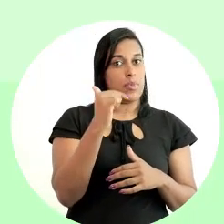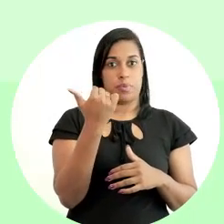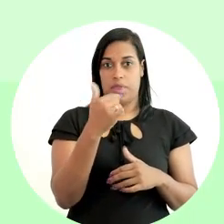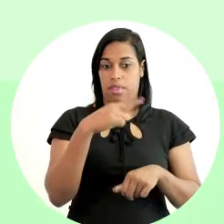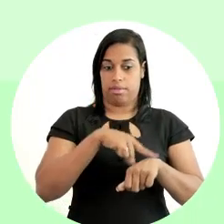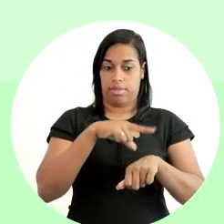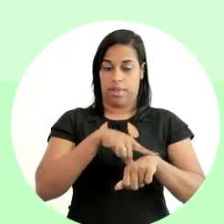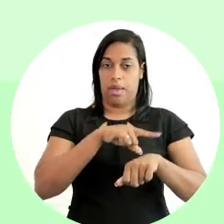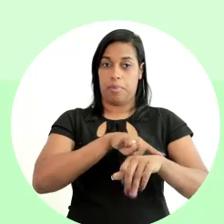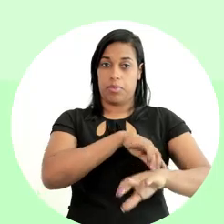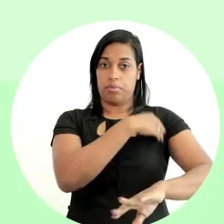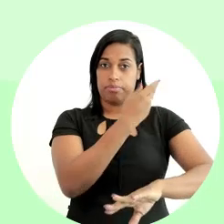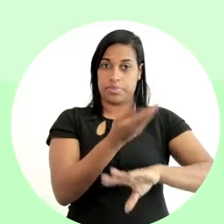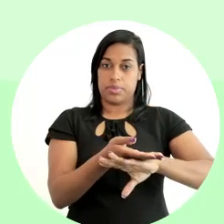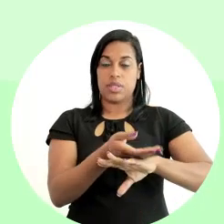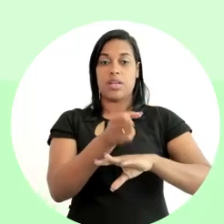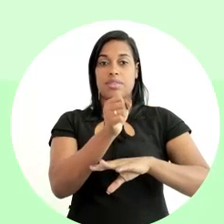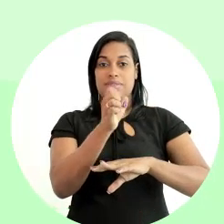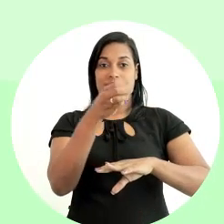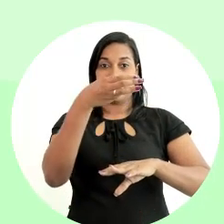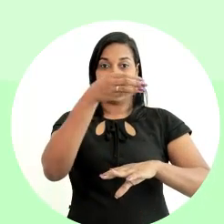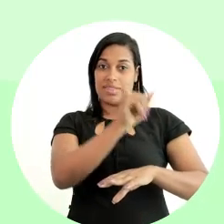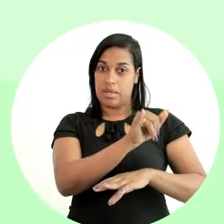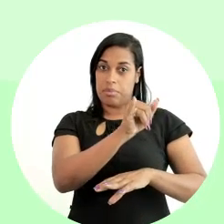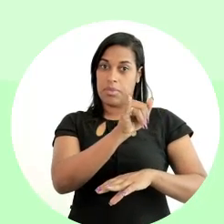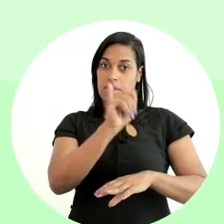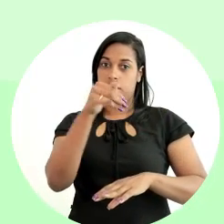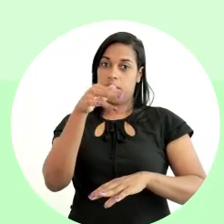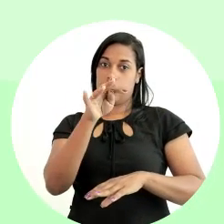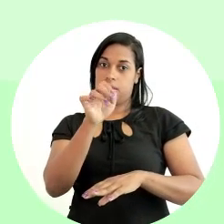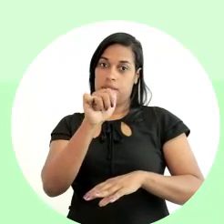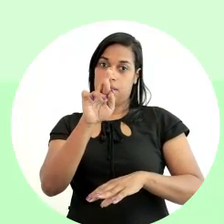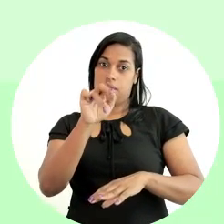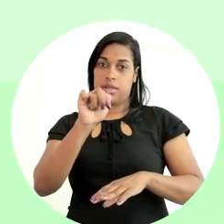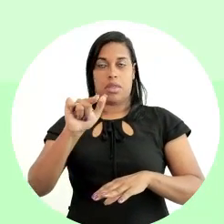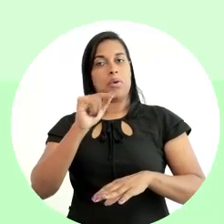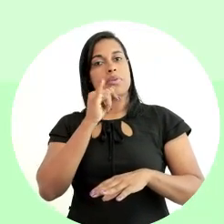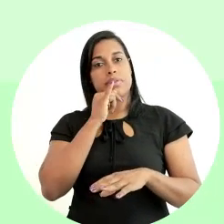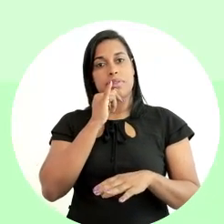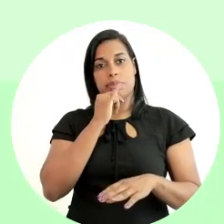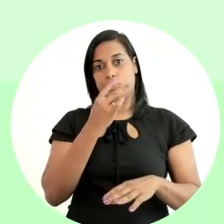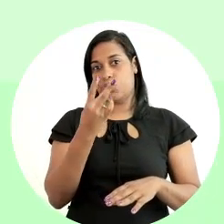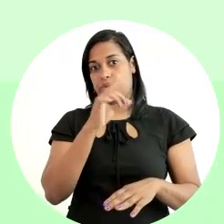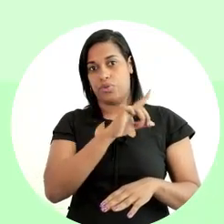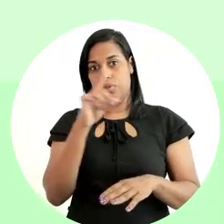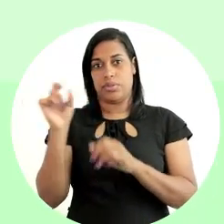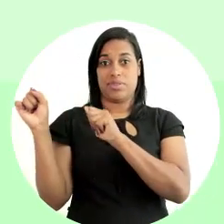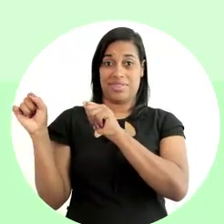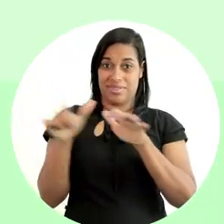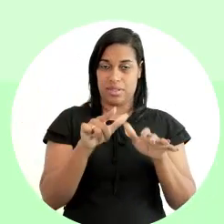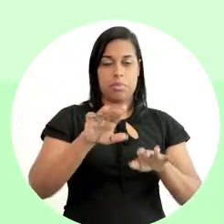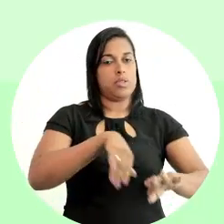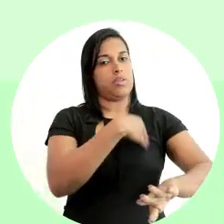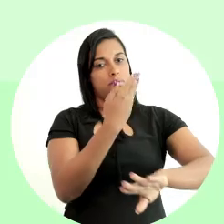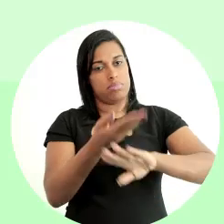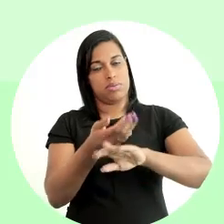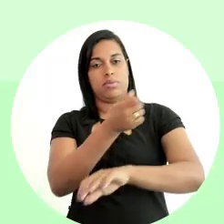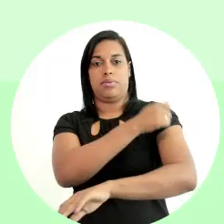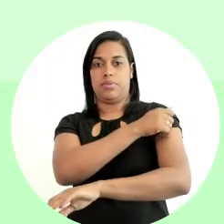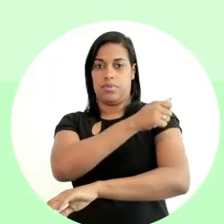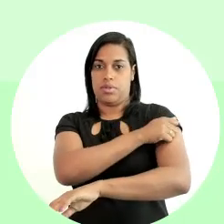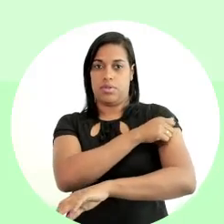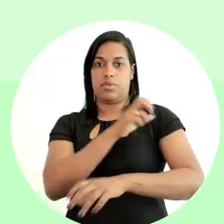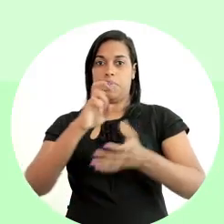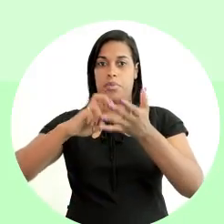as escolas em tempo semi-integral, que ficam 2 dias integralmente com os